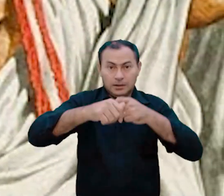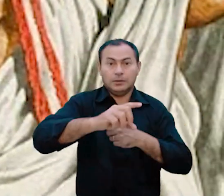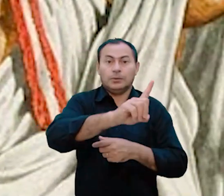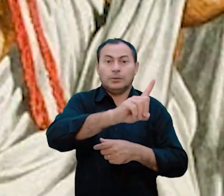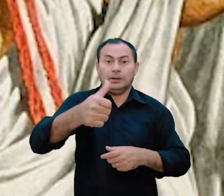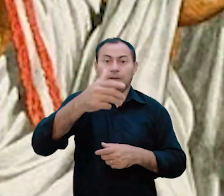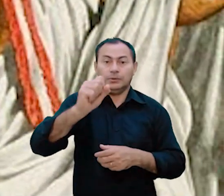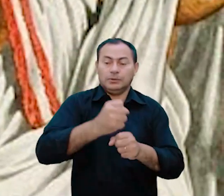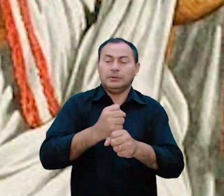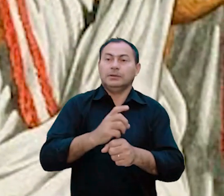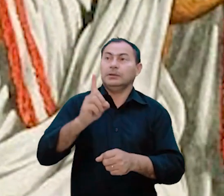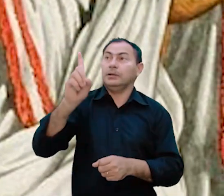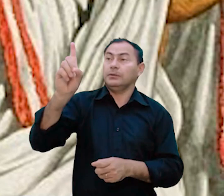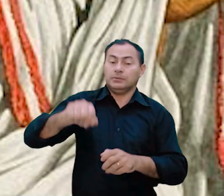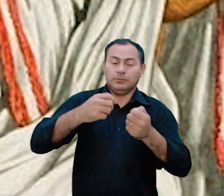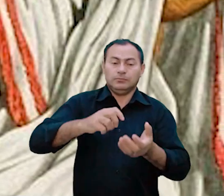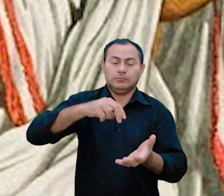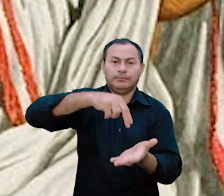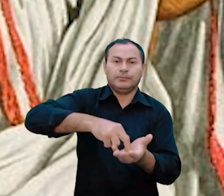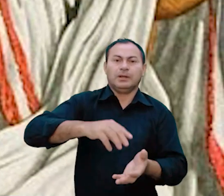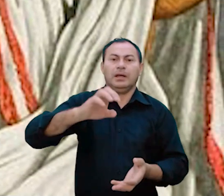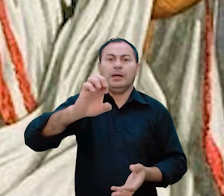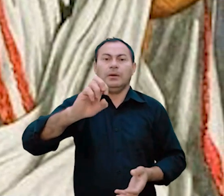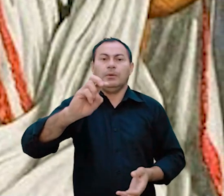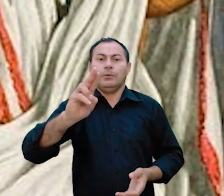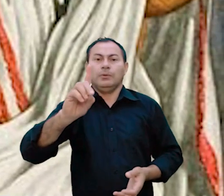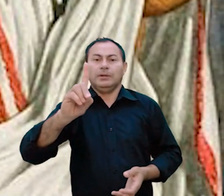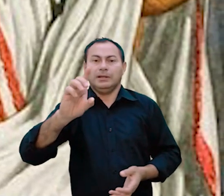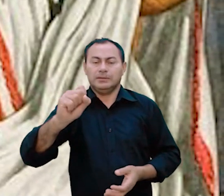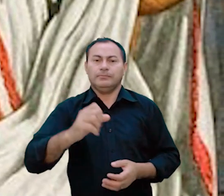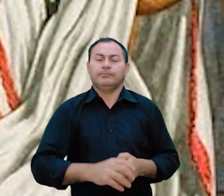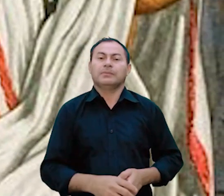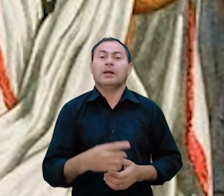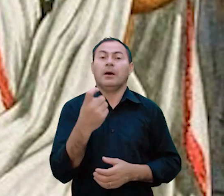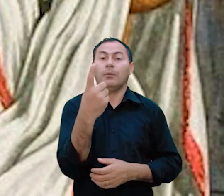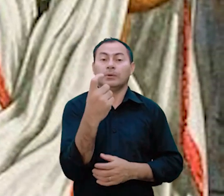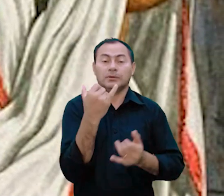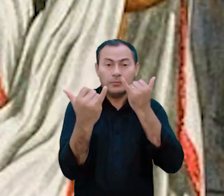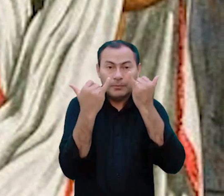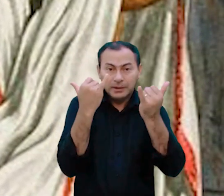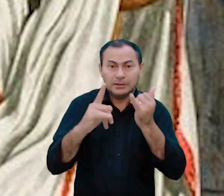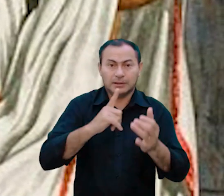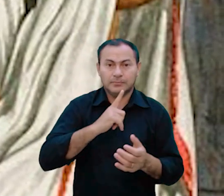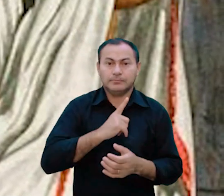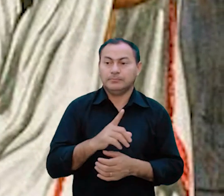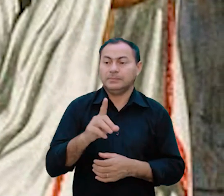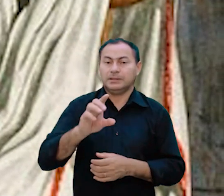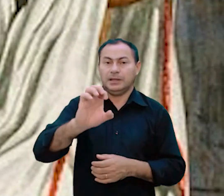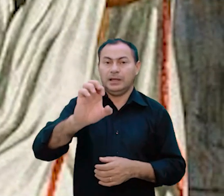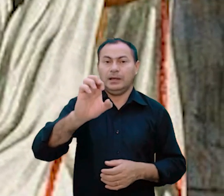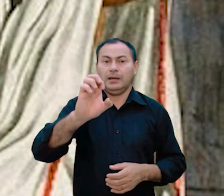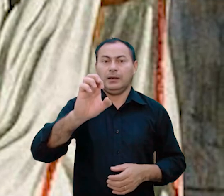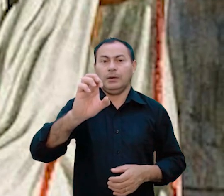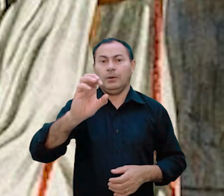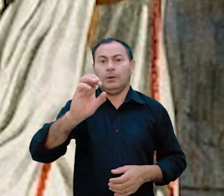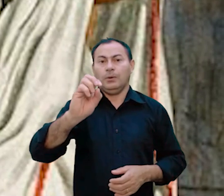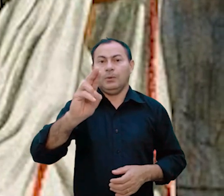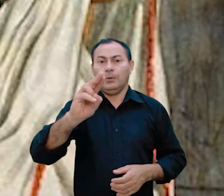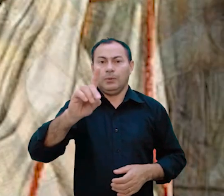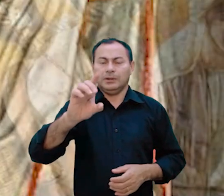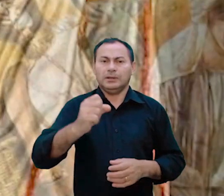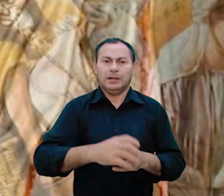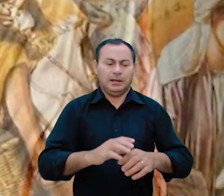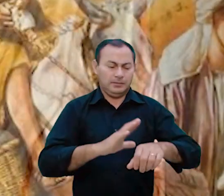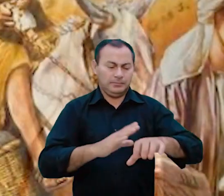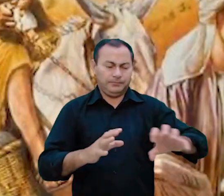rei durante 18 anos até que Deus levantou um juiz chamado Eude. A única informação que temos dele é que era